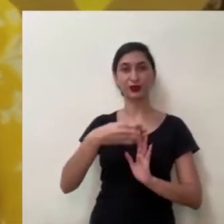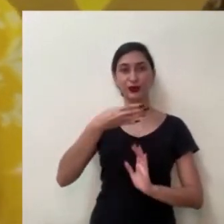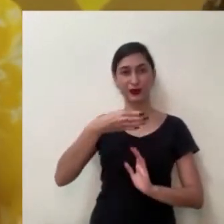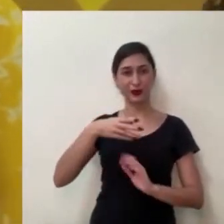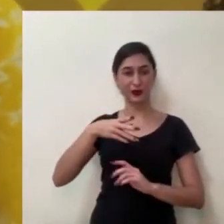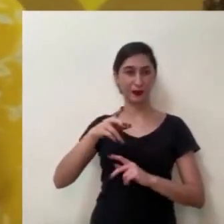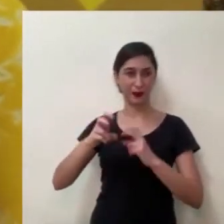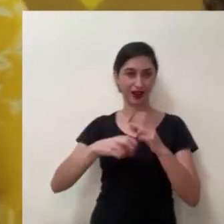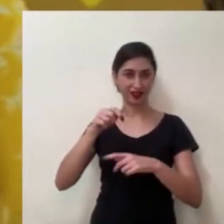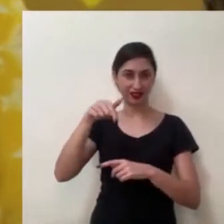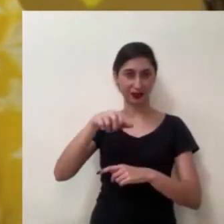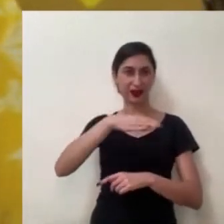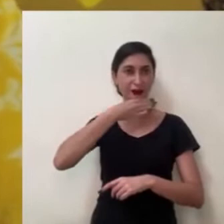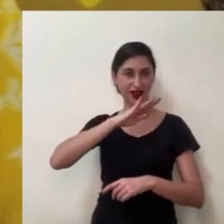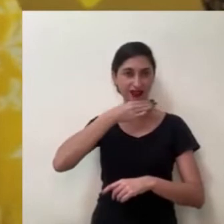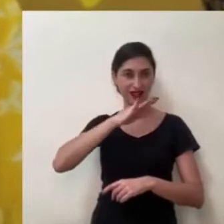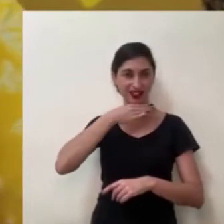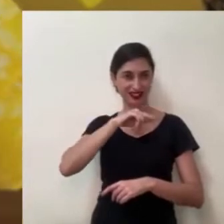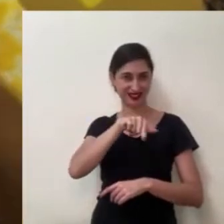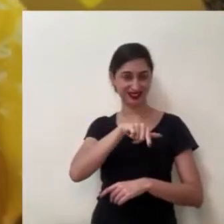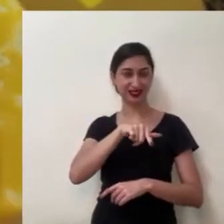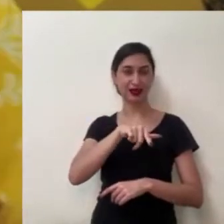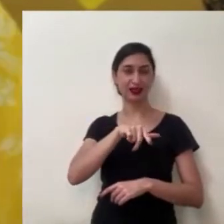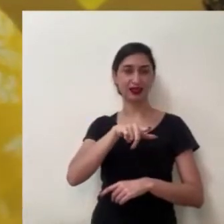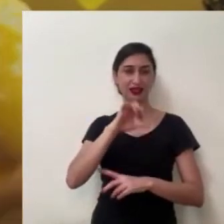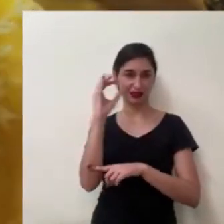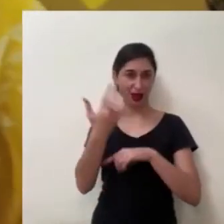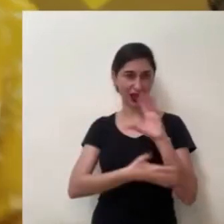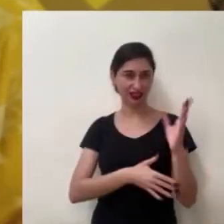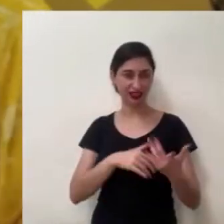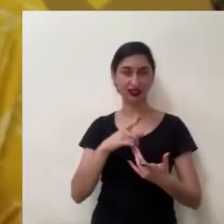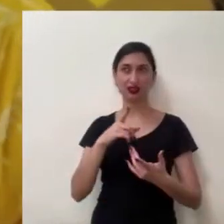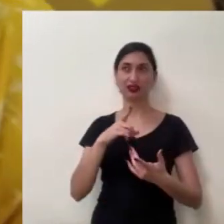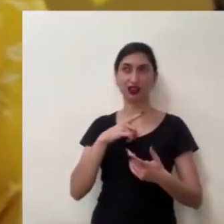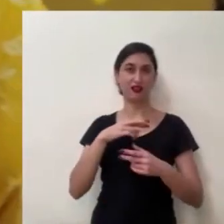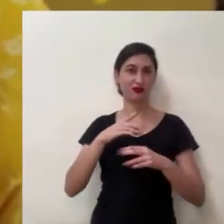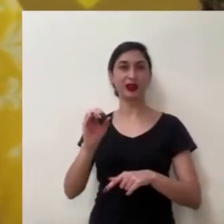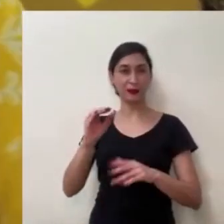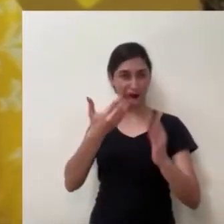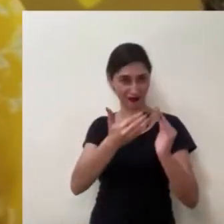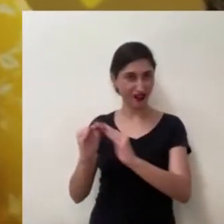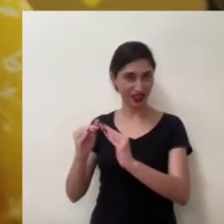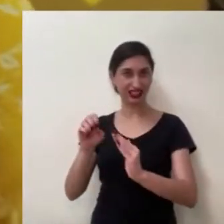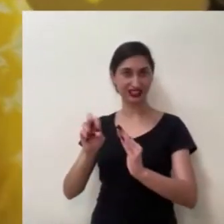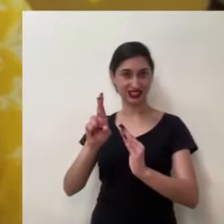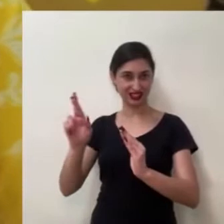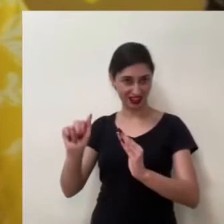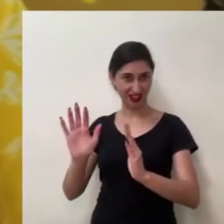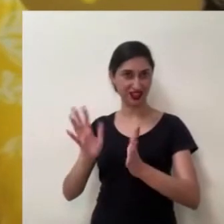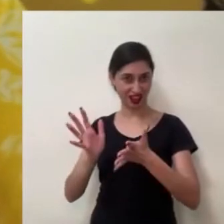tinha muitos profissionais muito foda, assim, né? Assim, a gente pode citar vários que moram aqui na aglomerada da Serra também. E lá eu